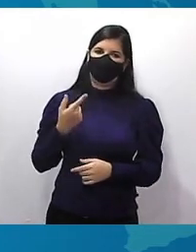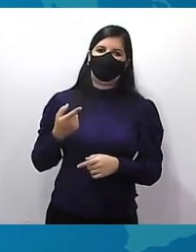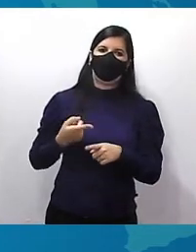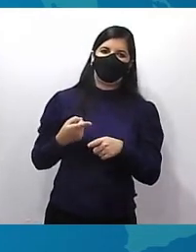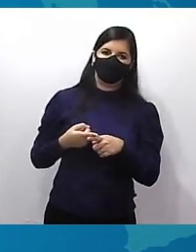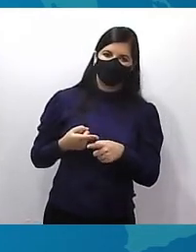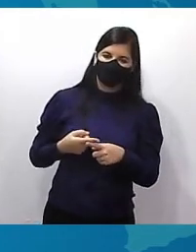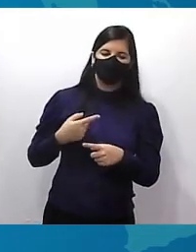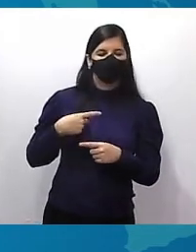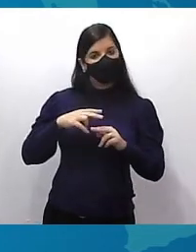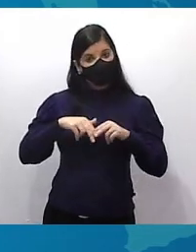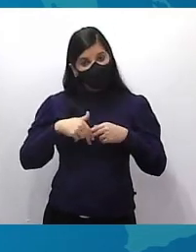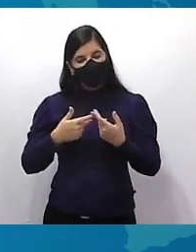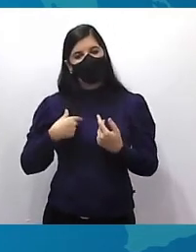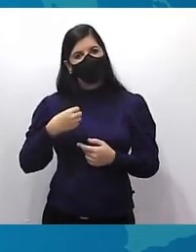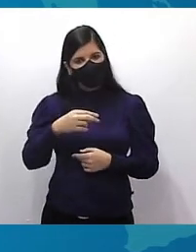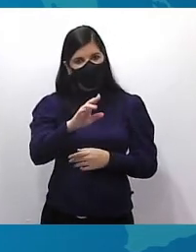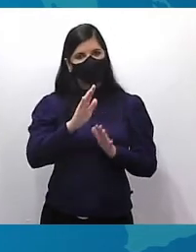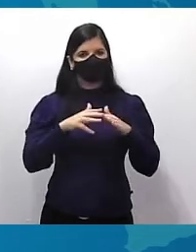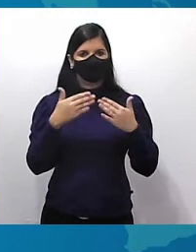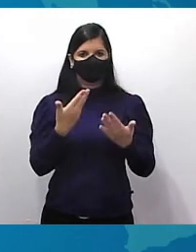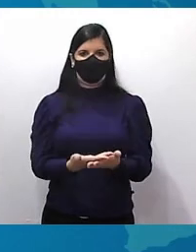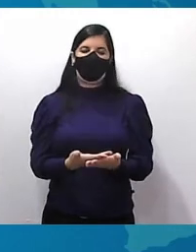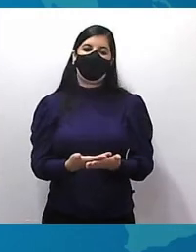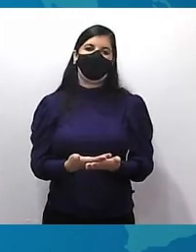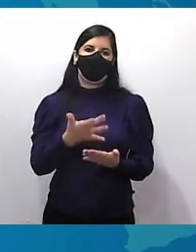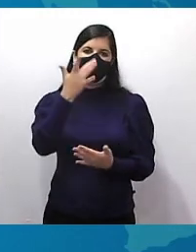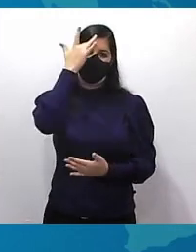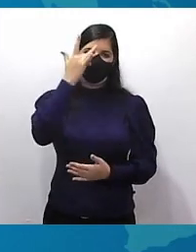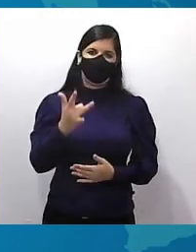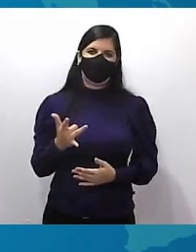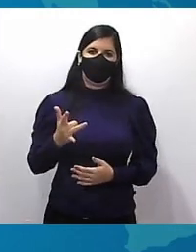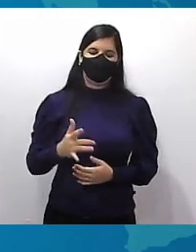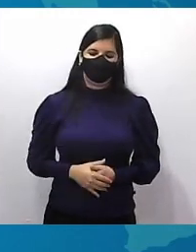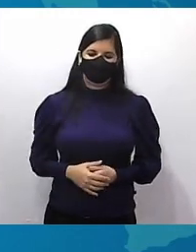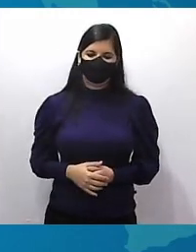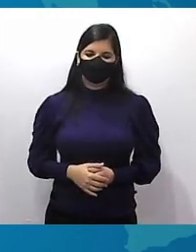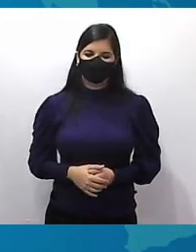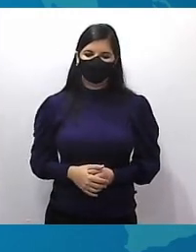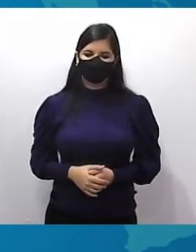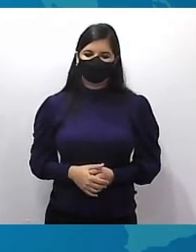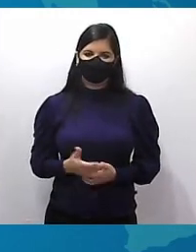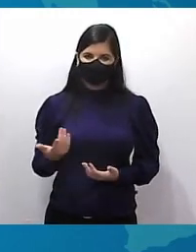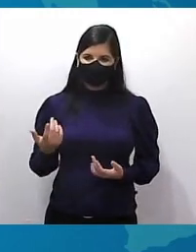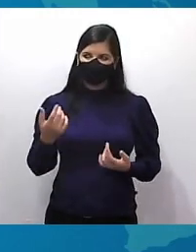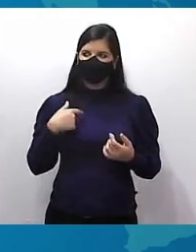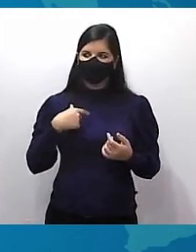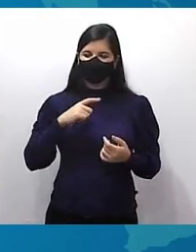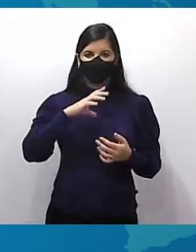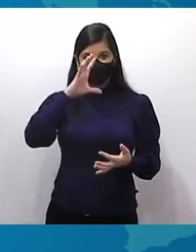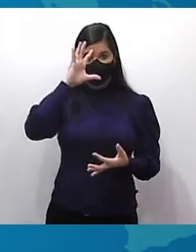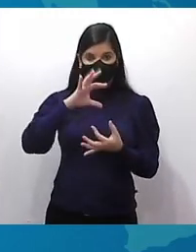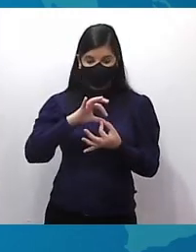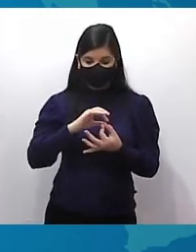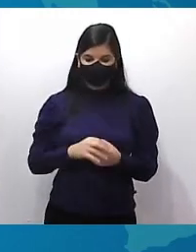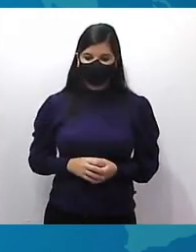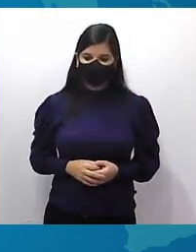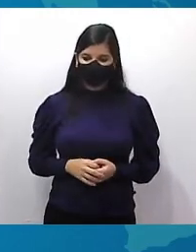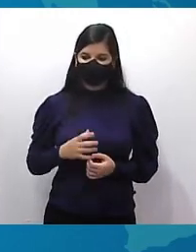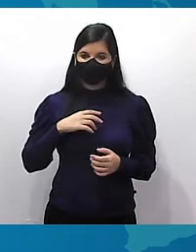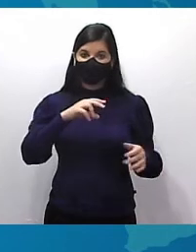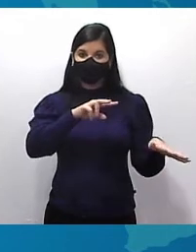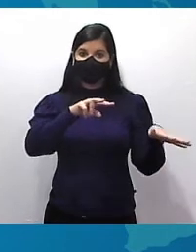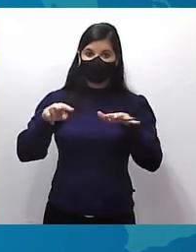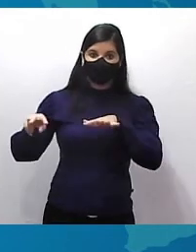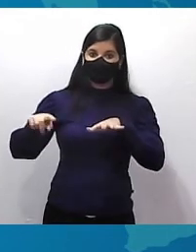quê? Because I'm going to go to school tomorrow. Eu vou para a escola amanhã. Então, são dentro dessa lógica. E nessa semana, o